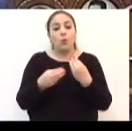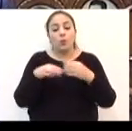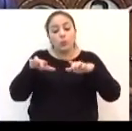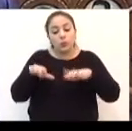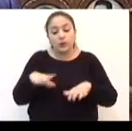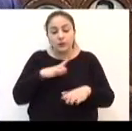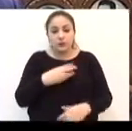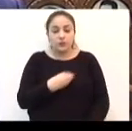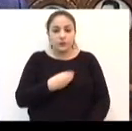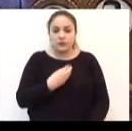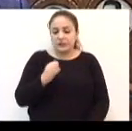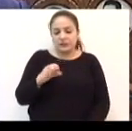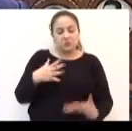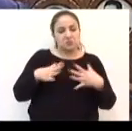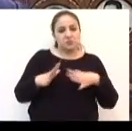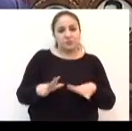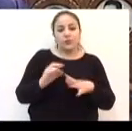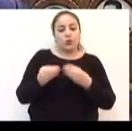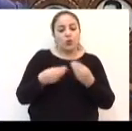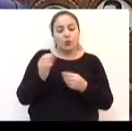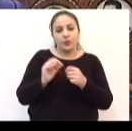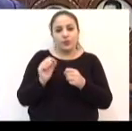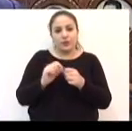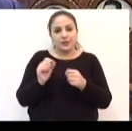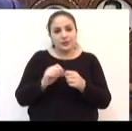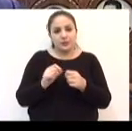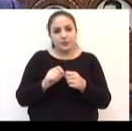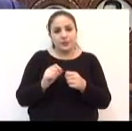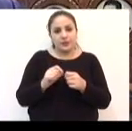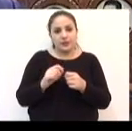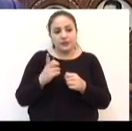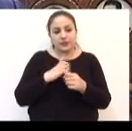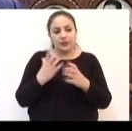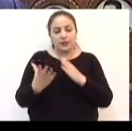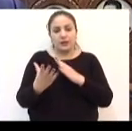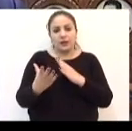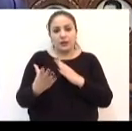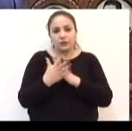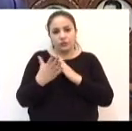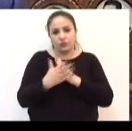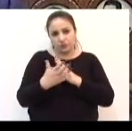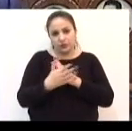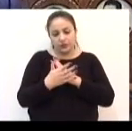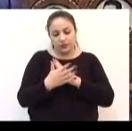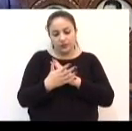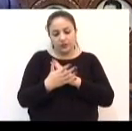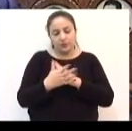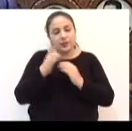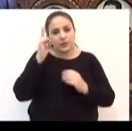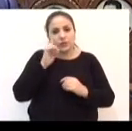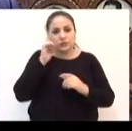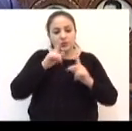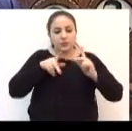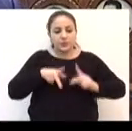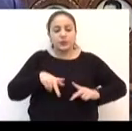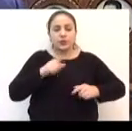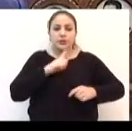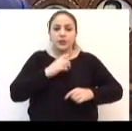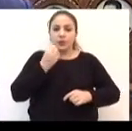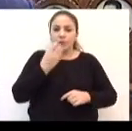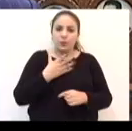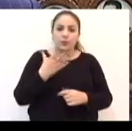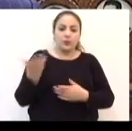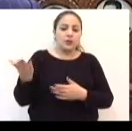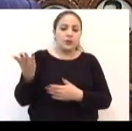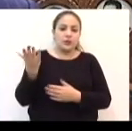estar, e se não queremos, bom, como vamos fazer para nos ajudar, de fato, para que essas pessoas possam ter o seu ganho, possam ter